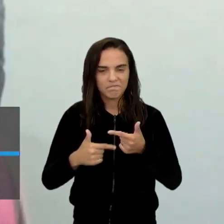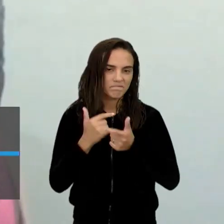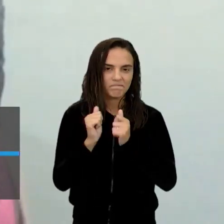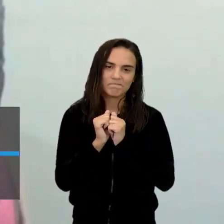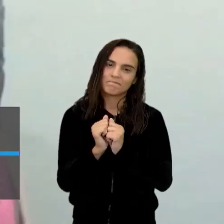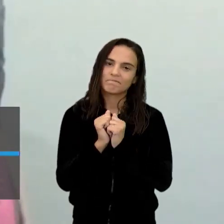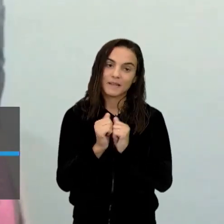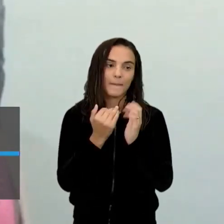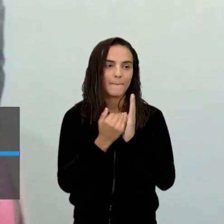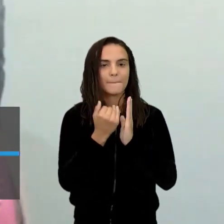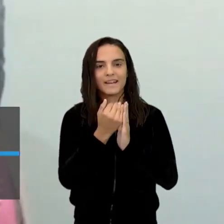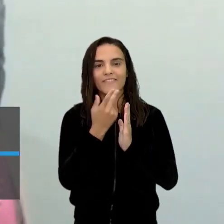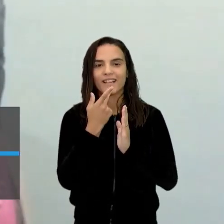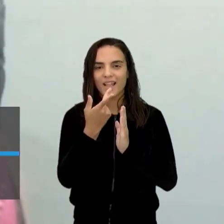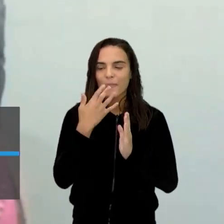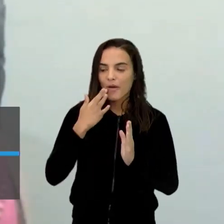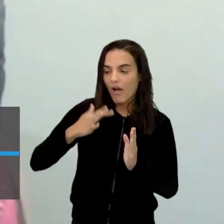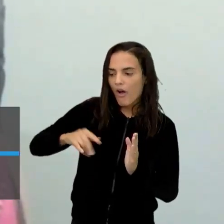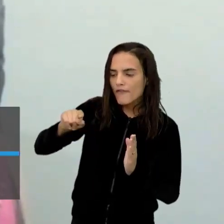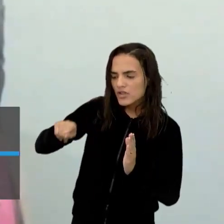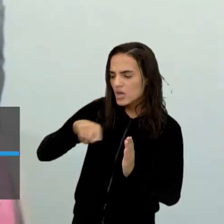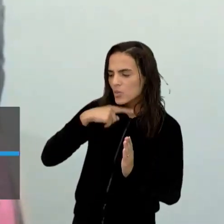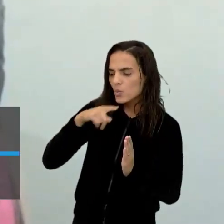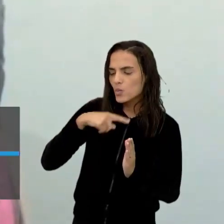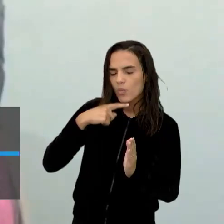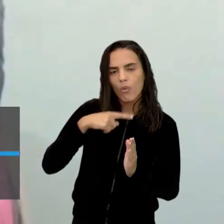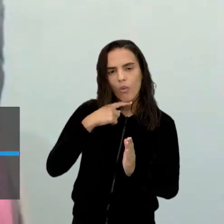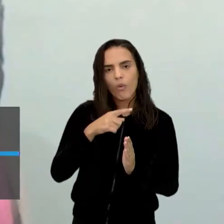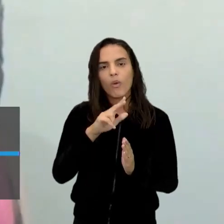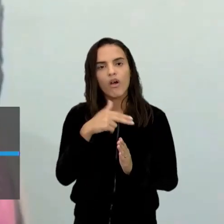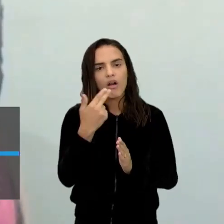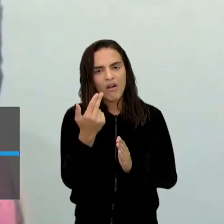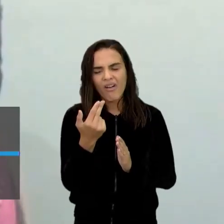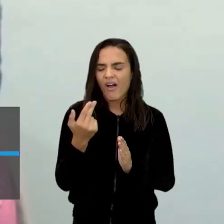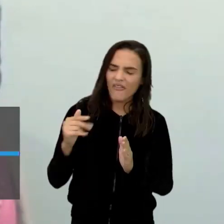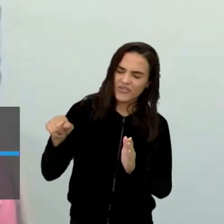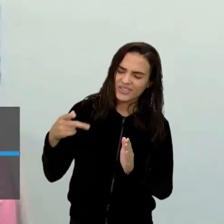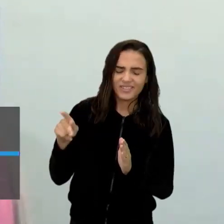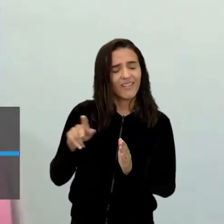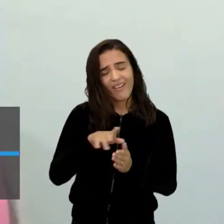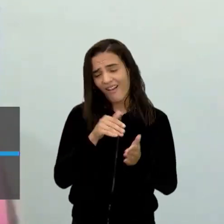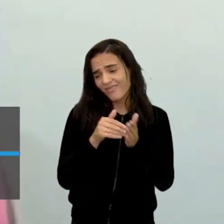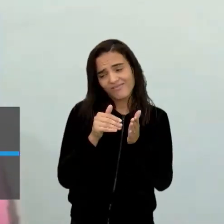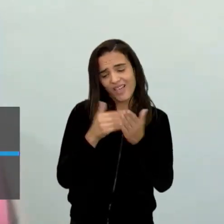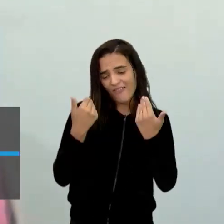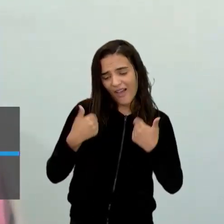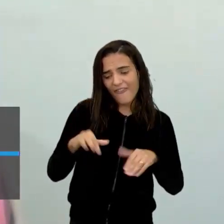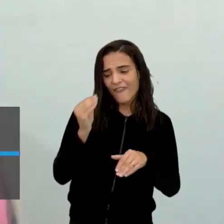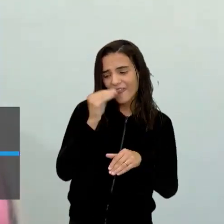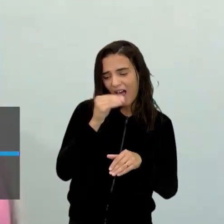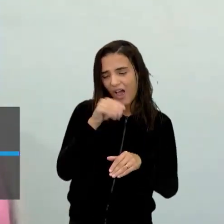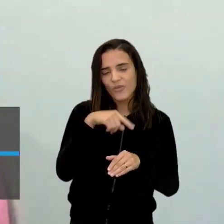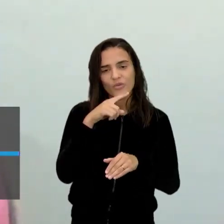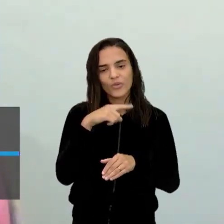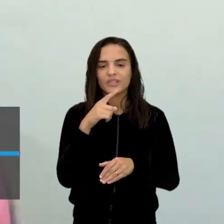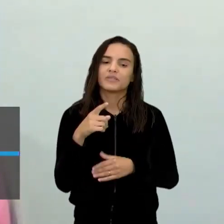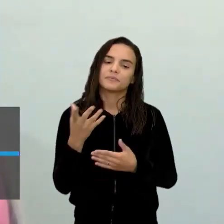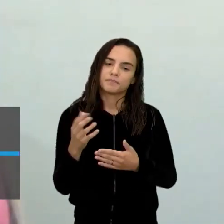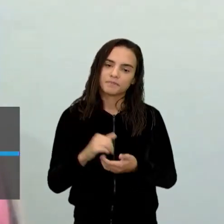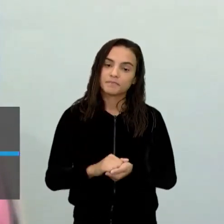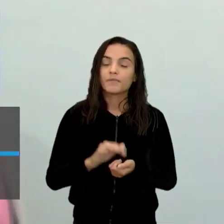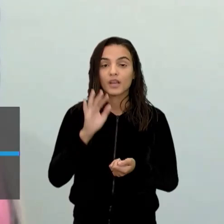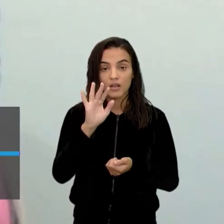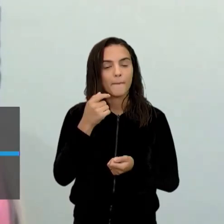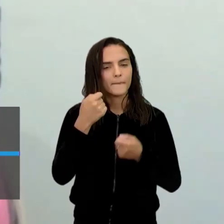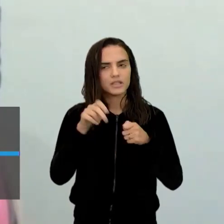né? Quanto mais falar para uma criança você não consegue, né? Ou limitar pela questão física, ou pelo que eu estou vendo, não,